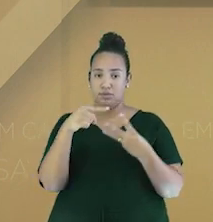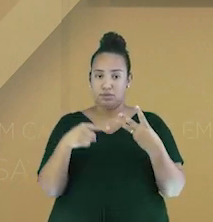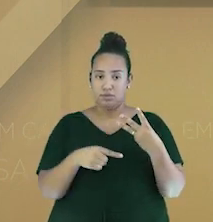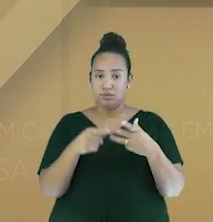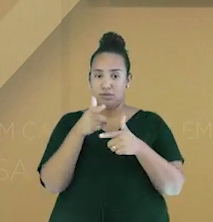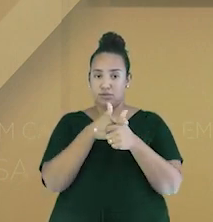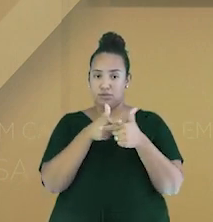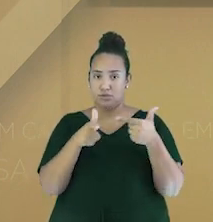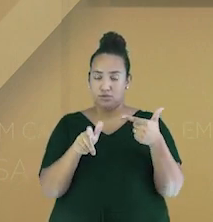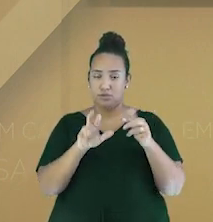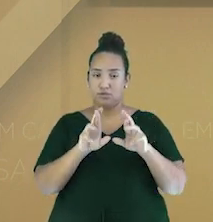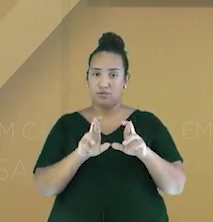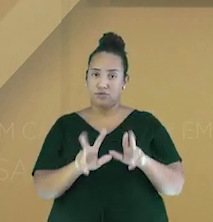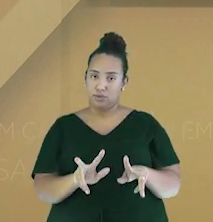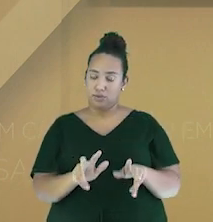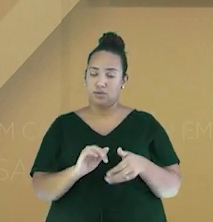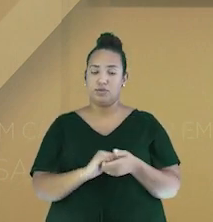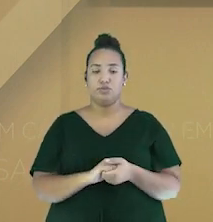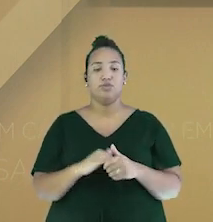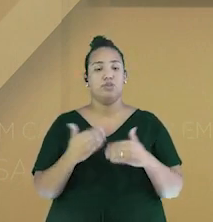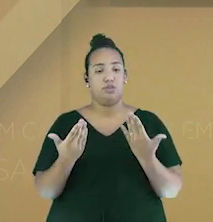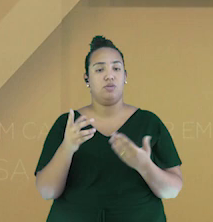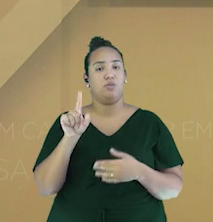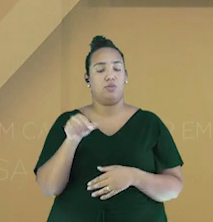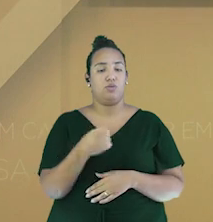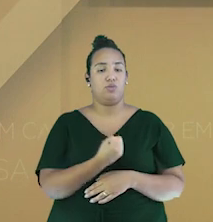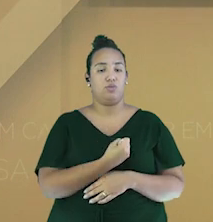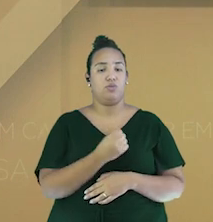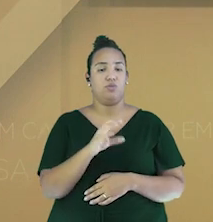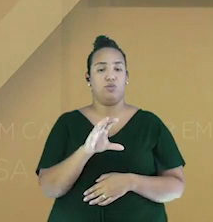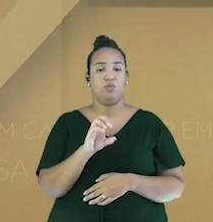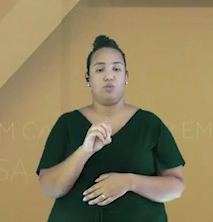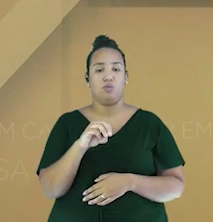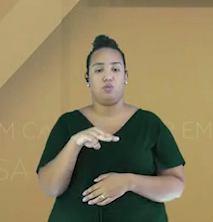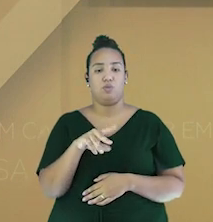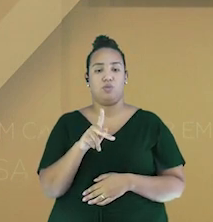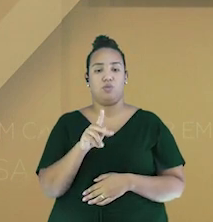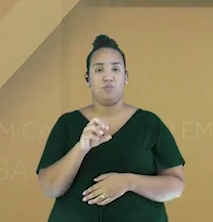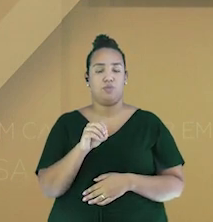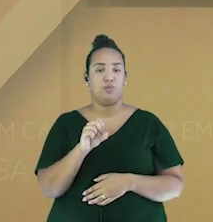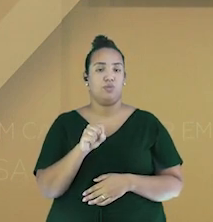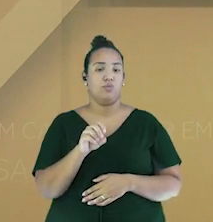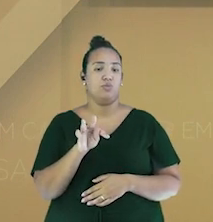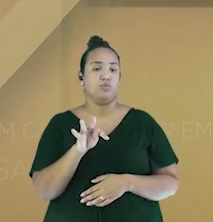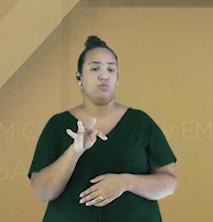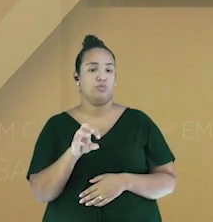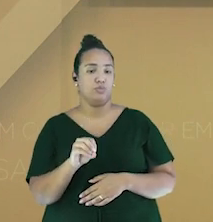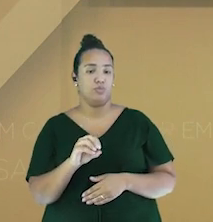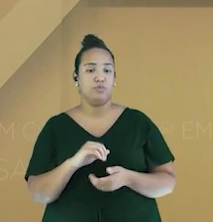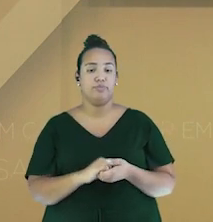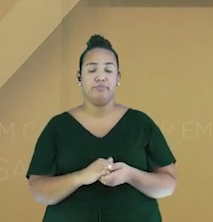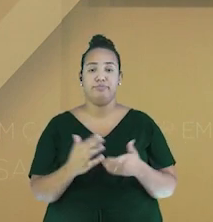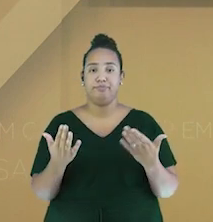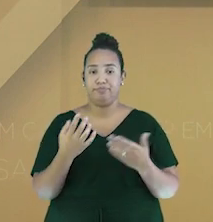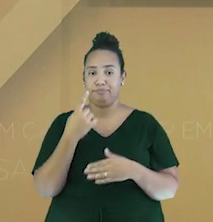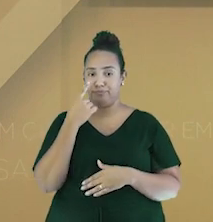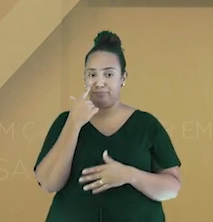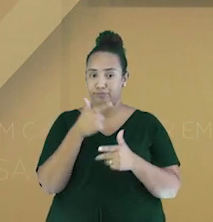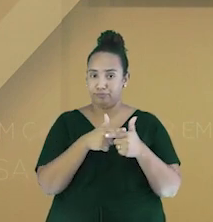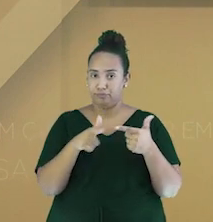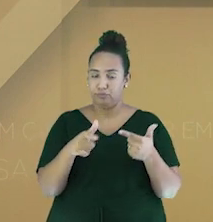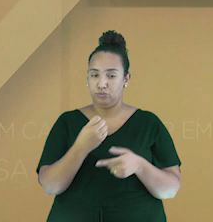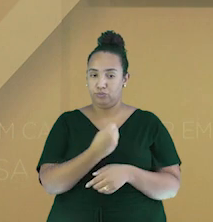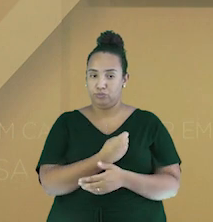diferentes, por isso ele é um número composto. Vamos observar os divisores dos números que estudamos até